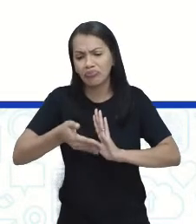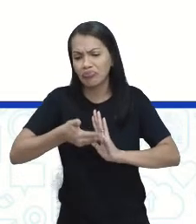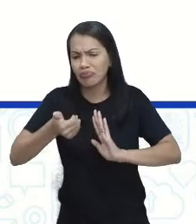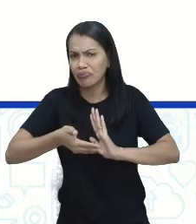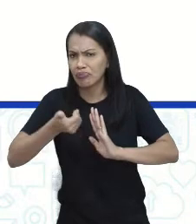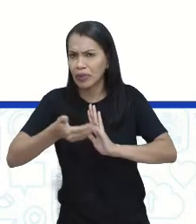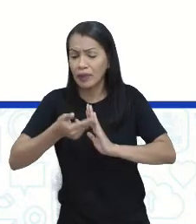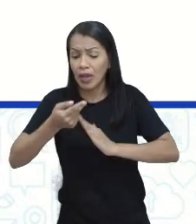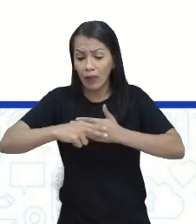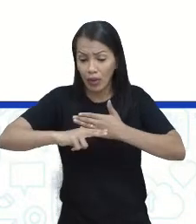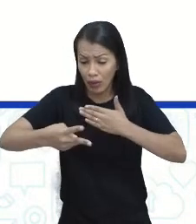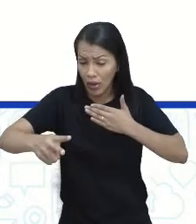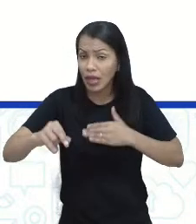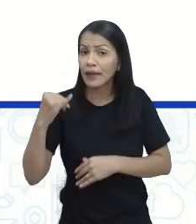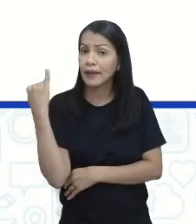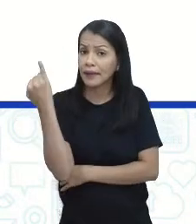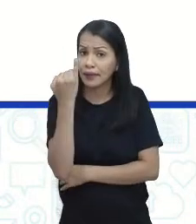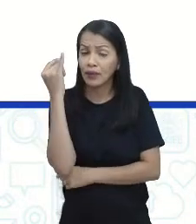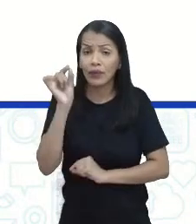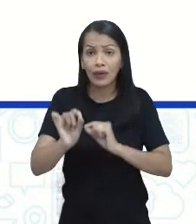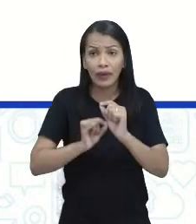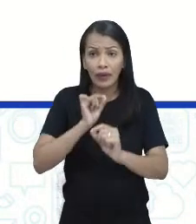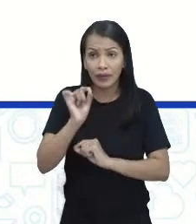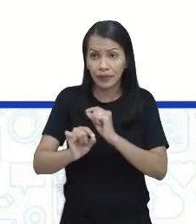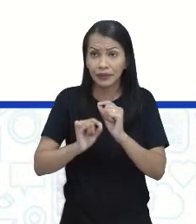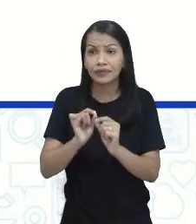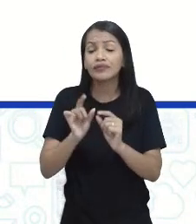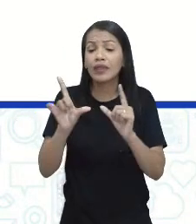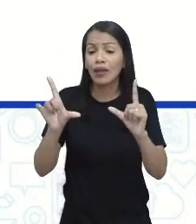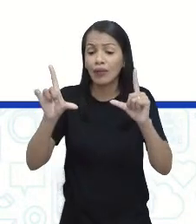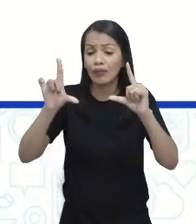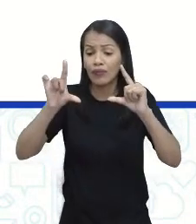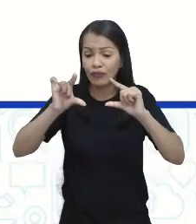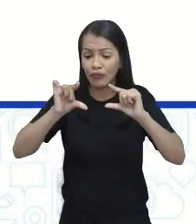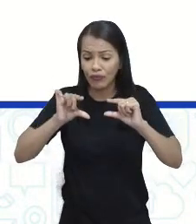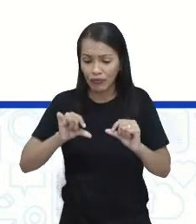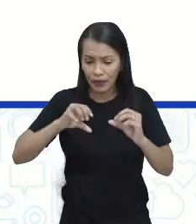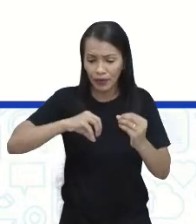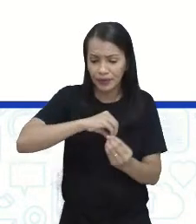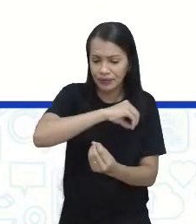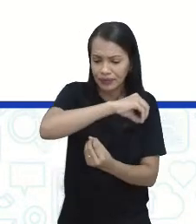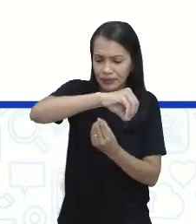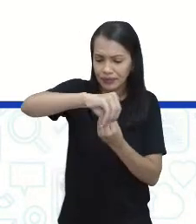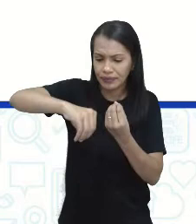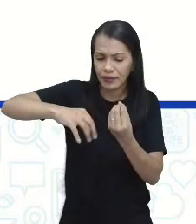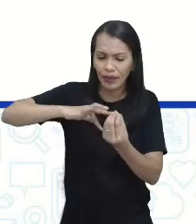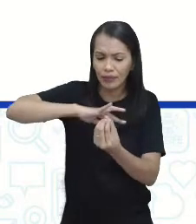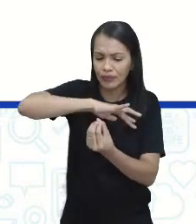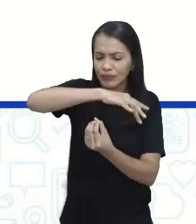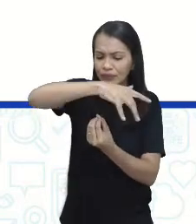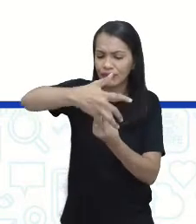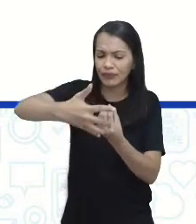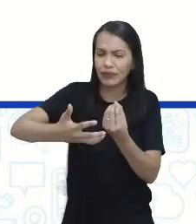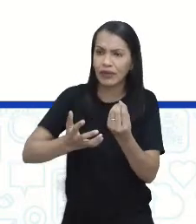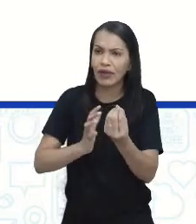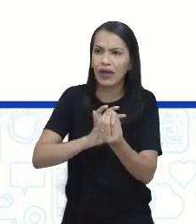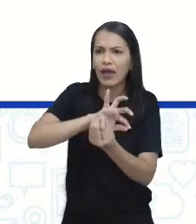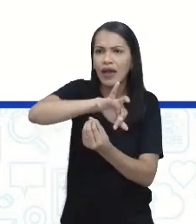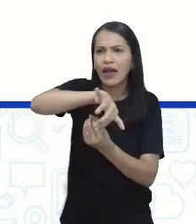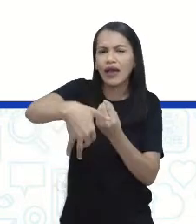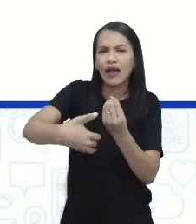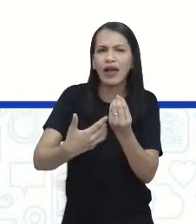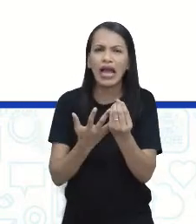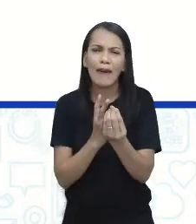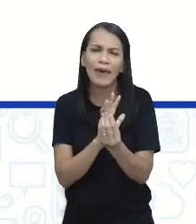aí uma consequência bastante importante, que é o quê? A redução da camada de ozônio. Já ouviram falar nessa história da camada de ozônio, né? Todo mundo